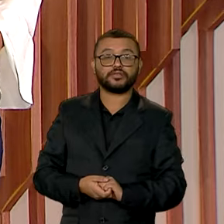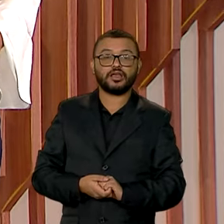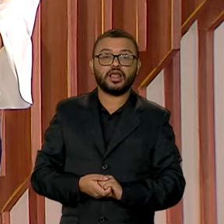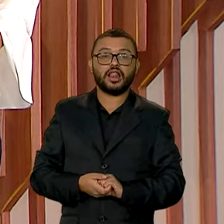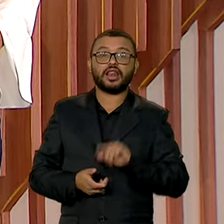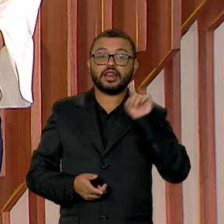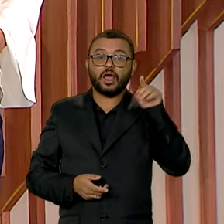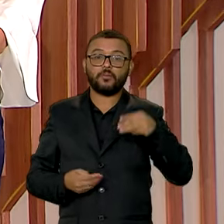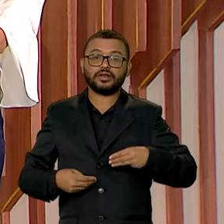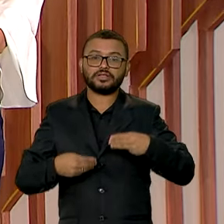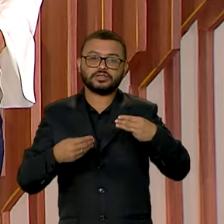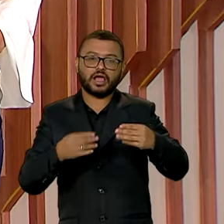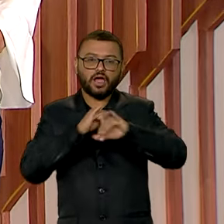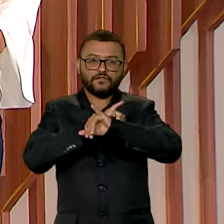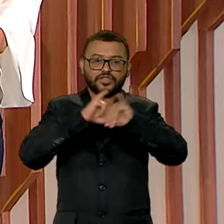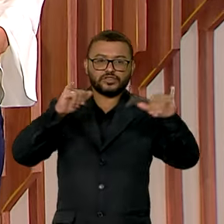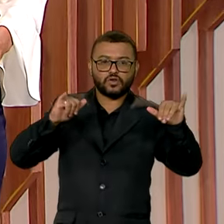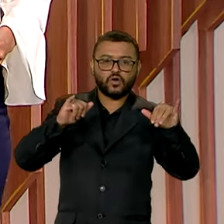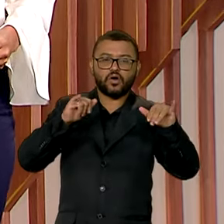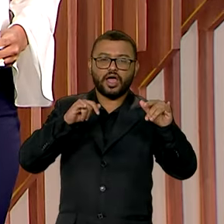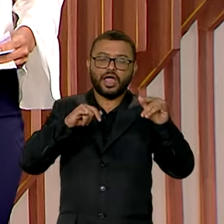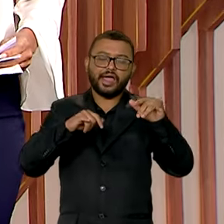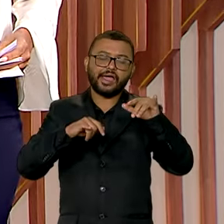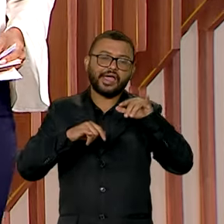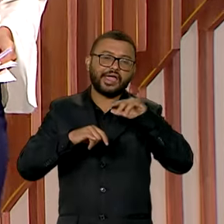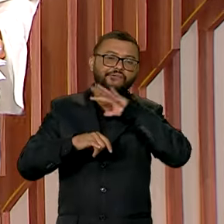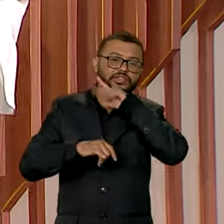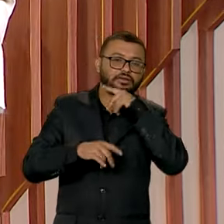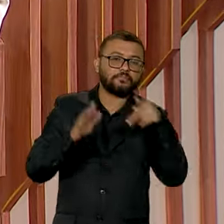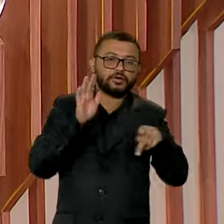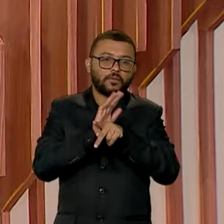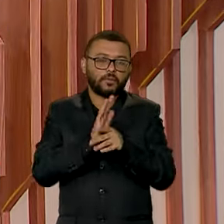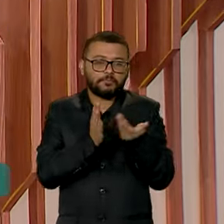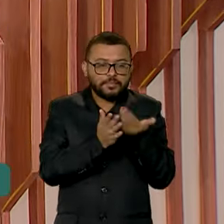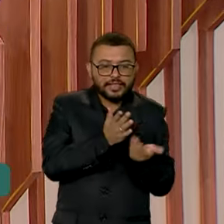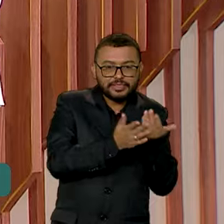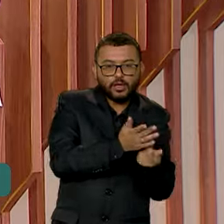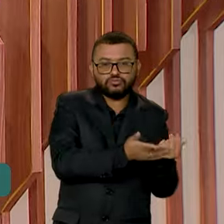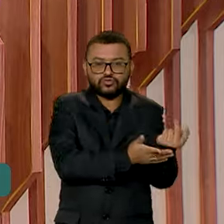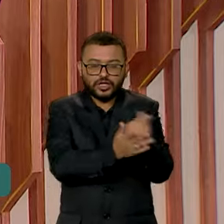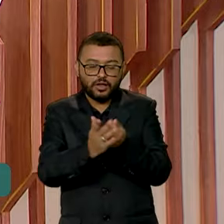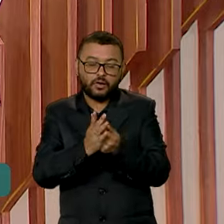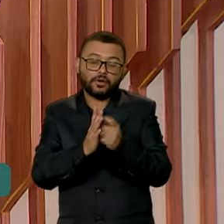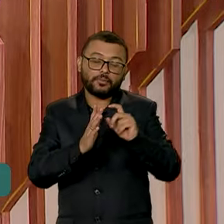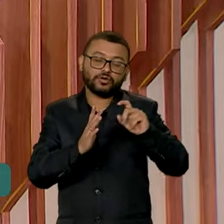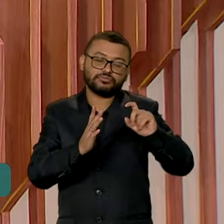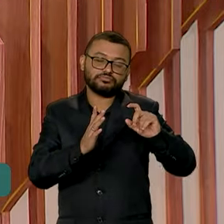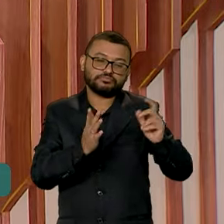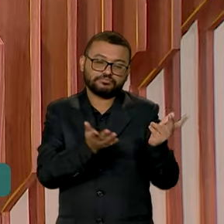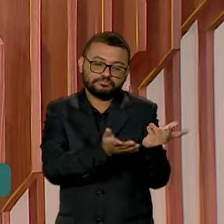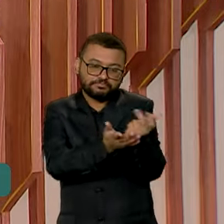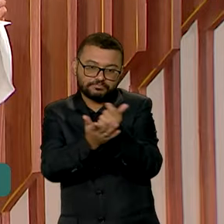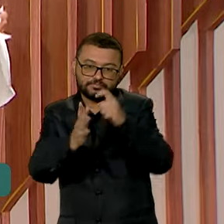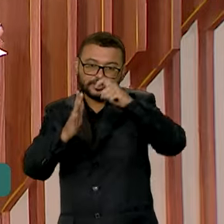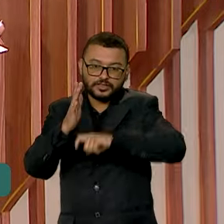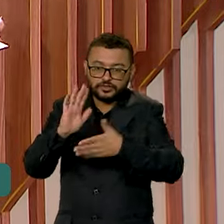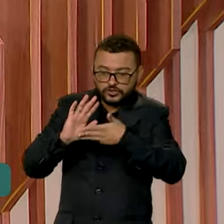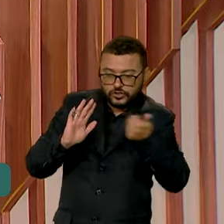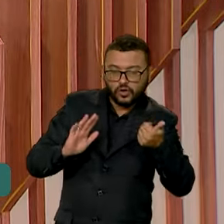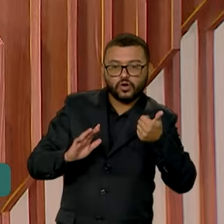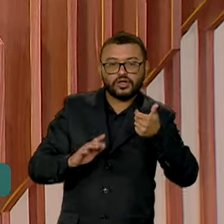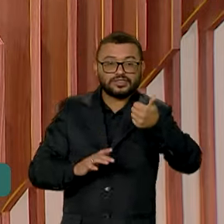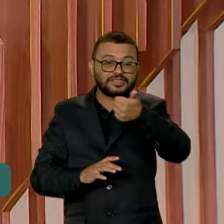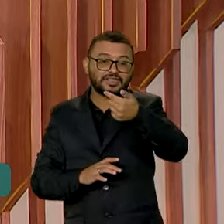O Ministério da Fazenda anunciou medidas para compensar a perda de receitas com a desoneração da folha de pagamento de